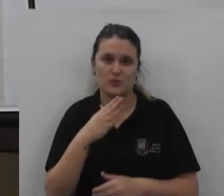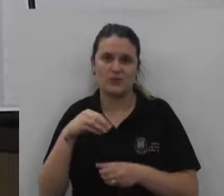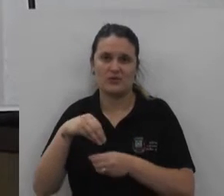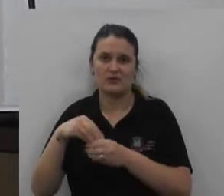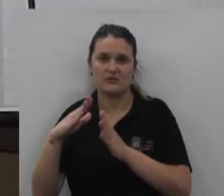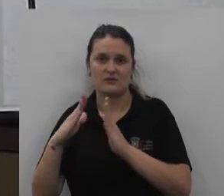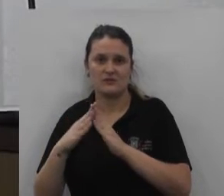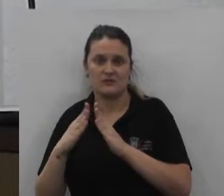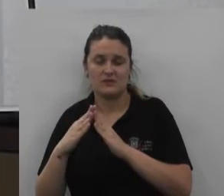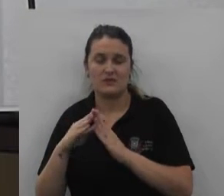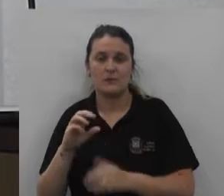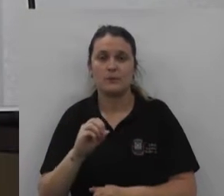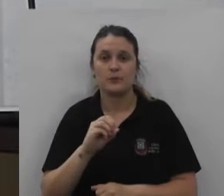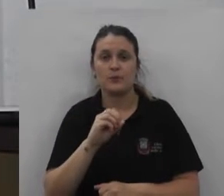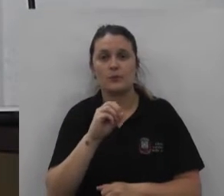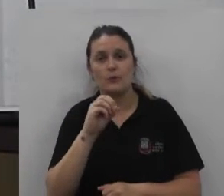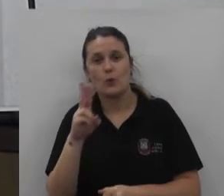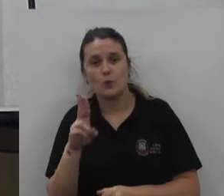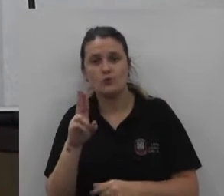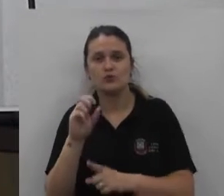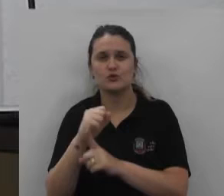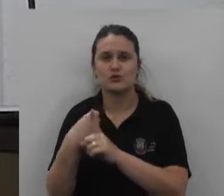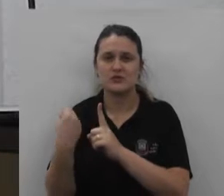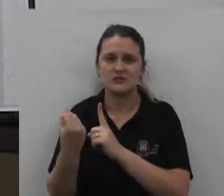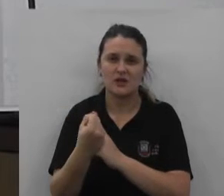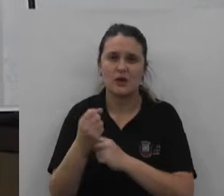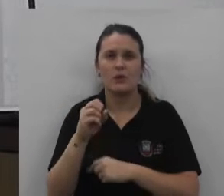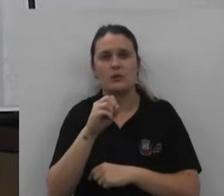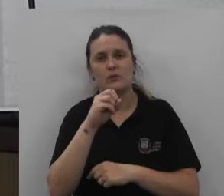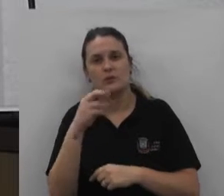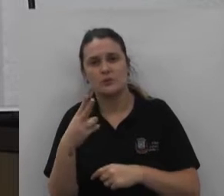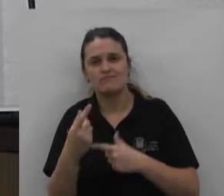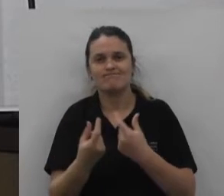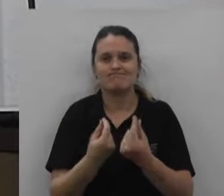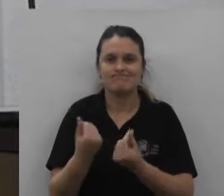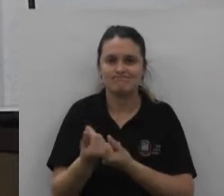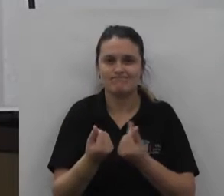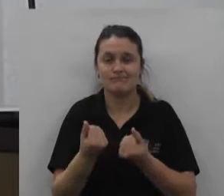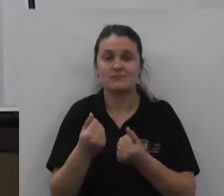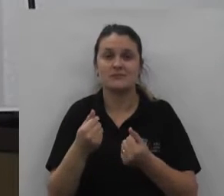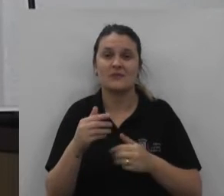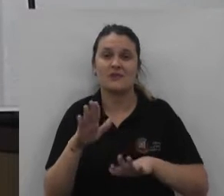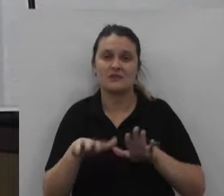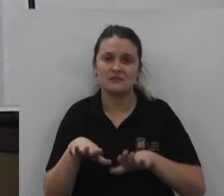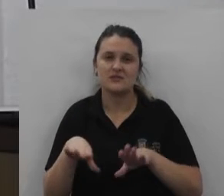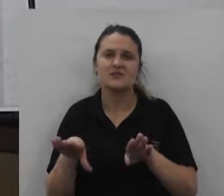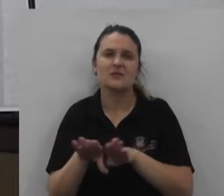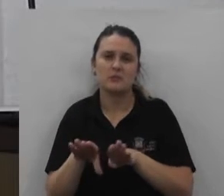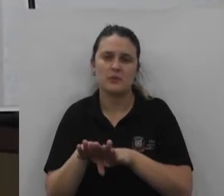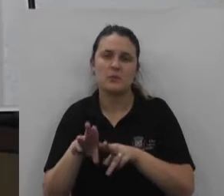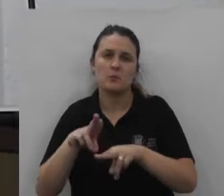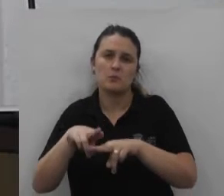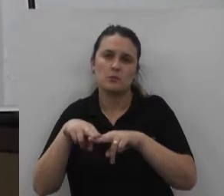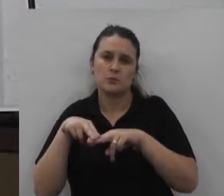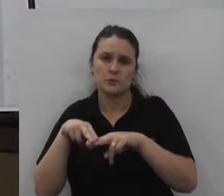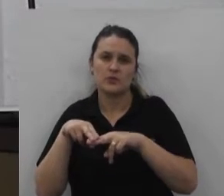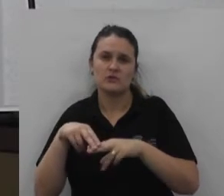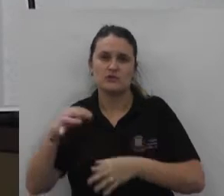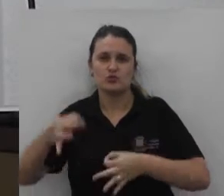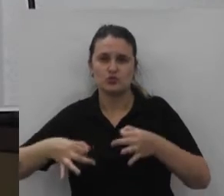seu lar, ou até mesmo social ou financeira, e muitas vezes vêm também por